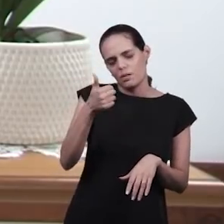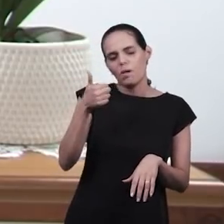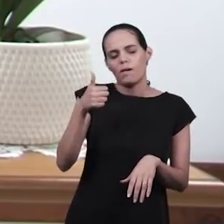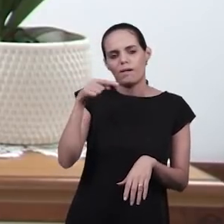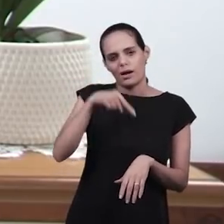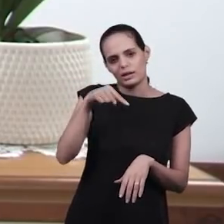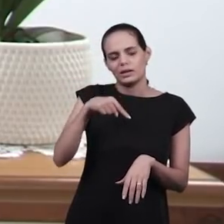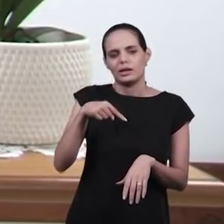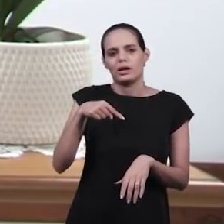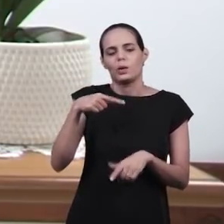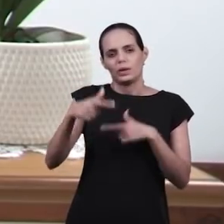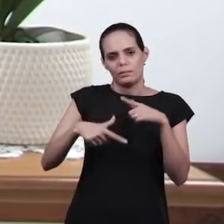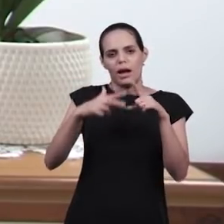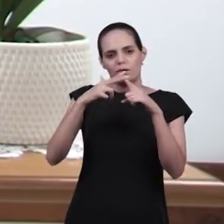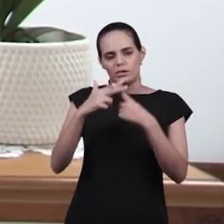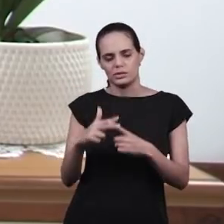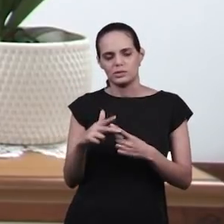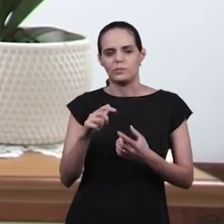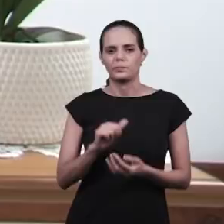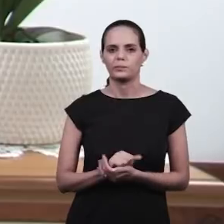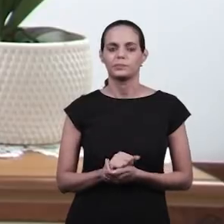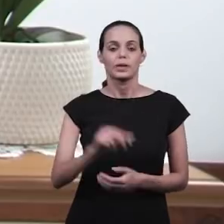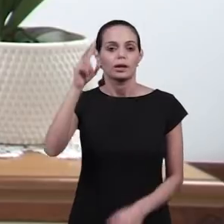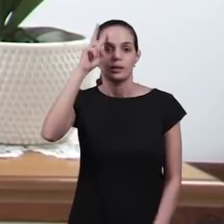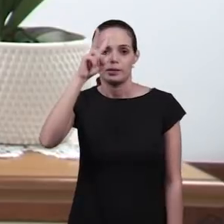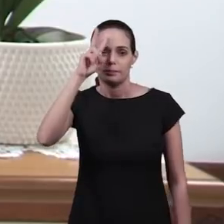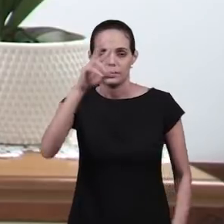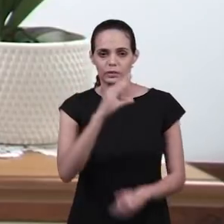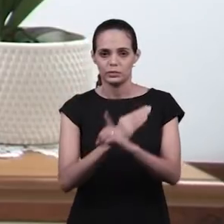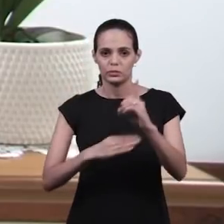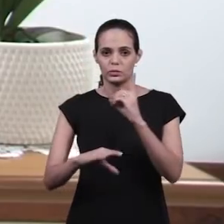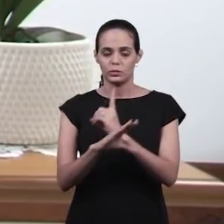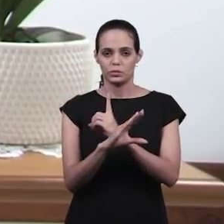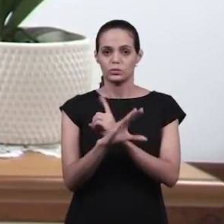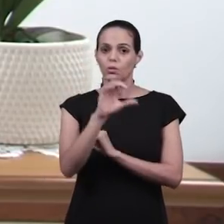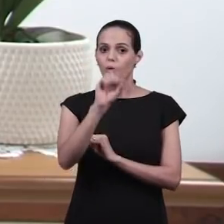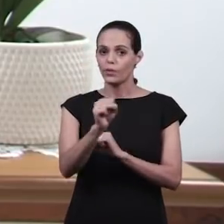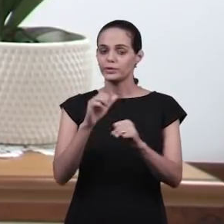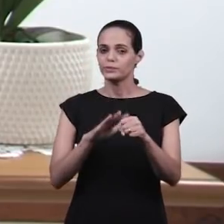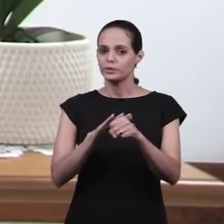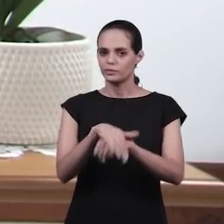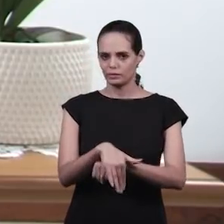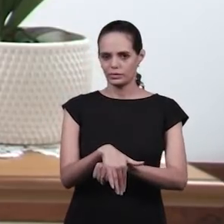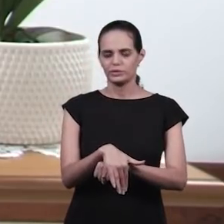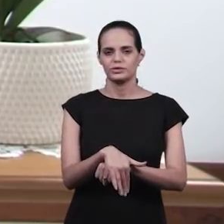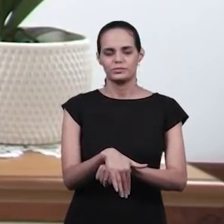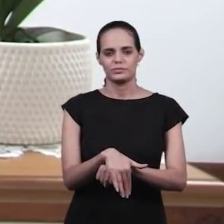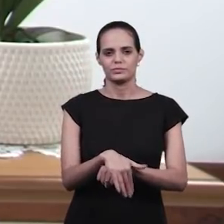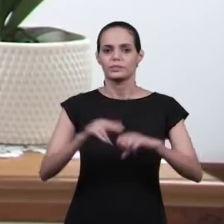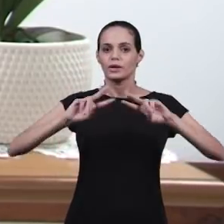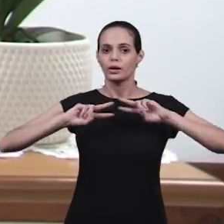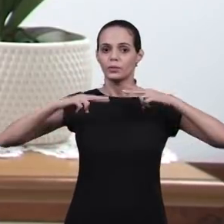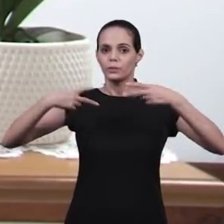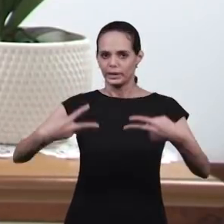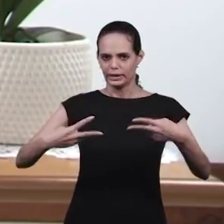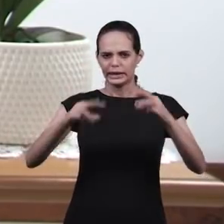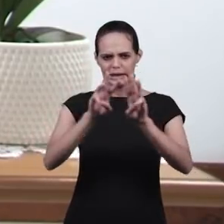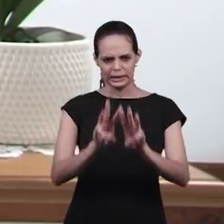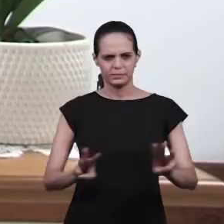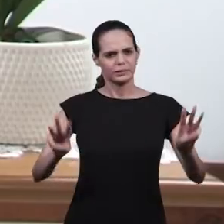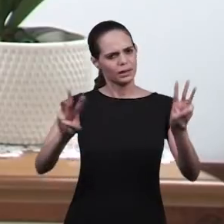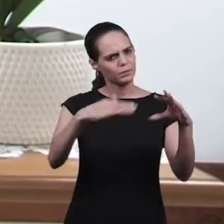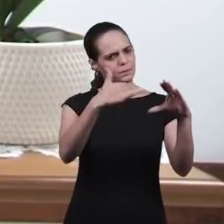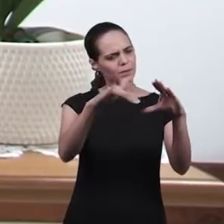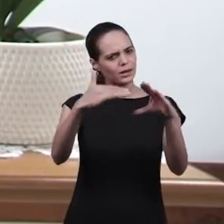nossa produção. E lembramos ainda que daqui a pouco temos o nosso culto às 20 horas. Não deixe de enviar o